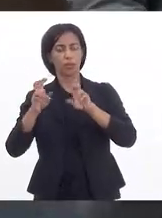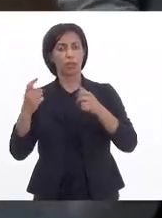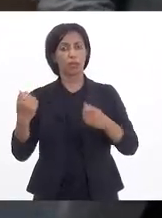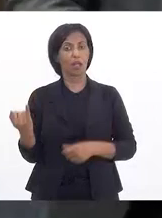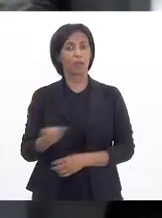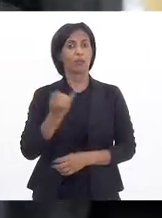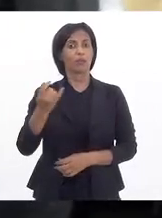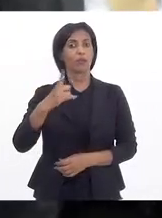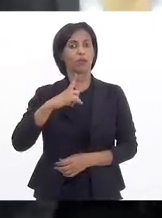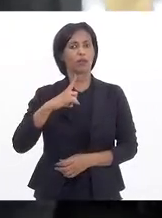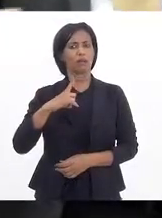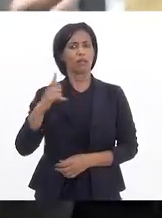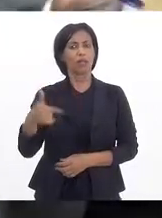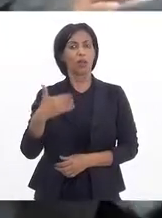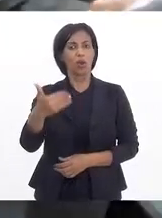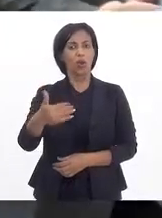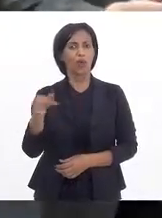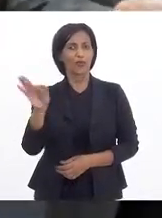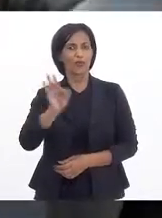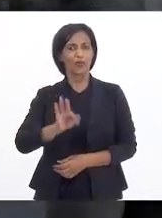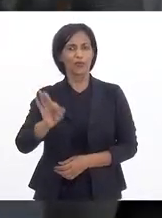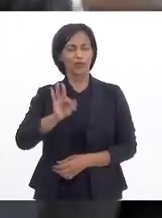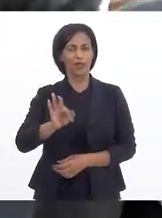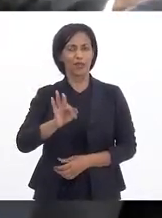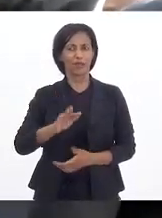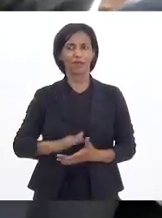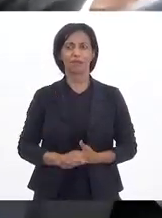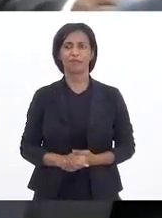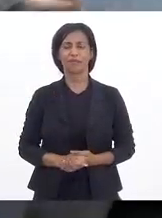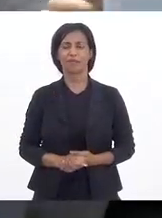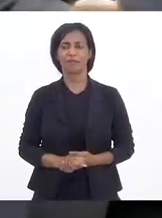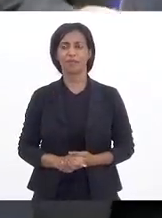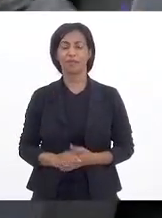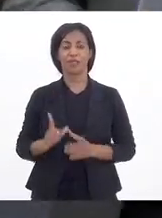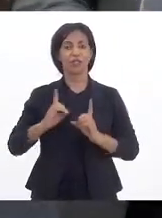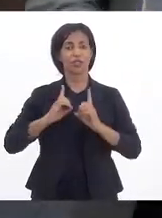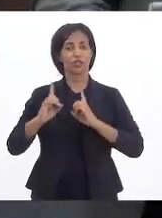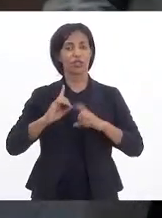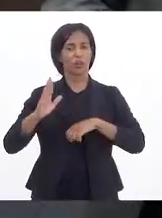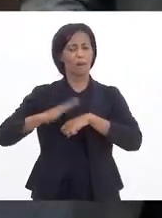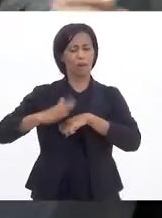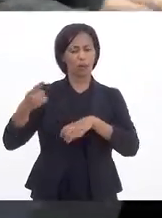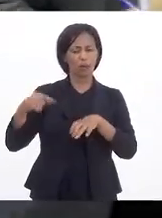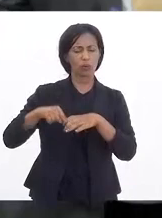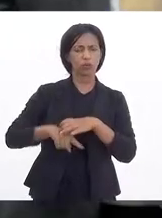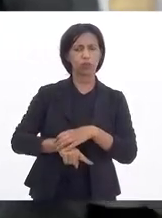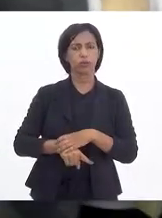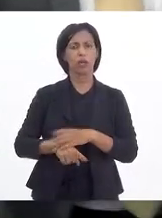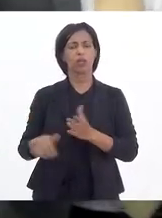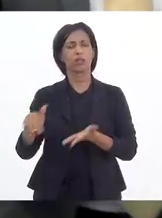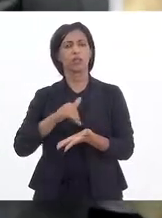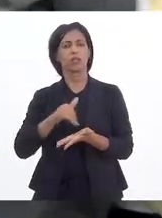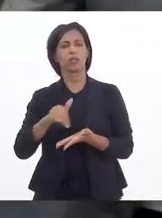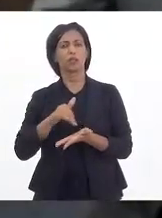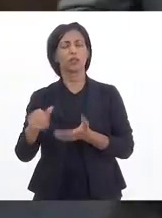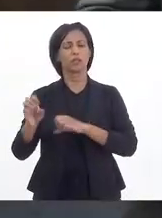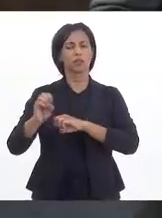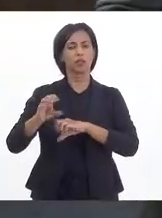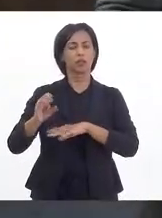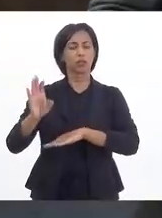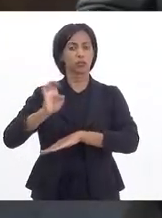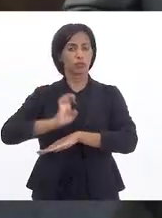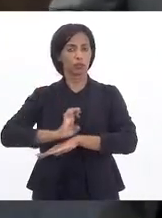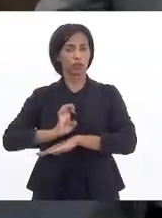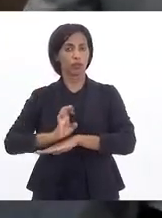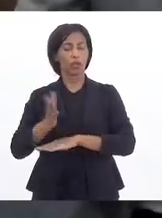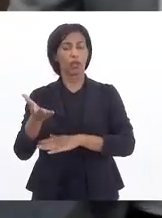da importância que tem de logo e fevereiro Rejane deputada enfermeira Rejane a gente discutir mais profundamente a secretaria de educação do